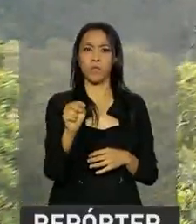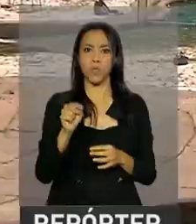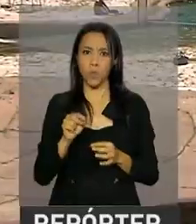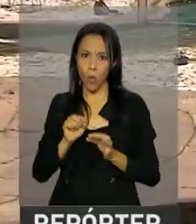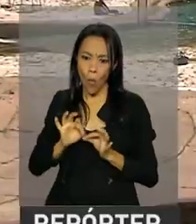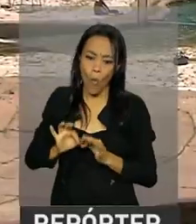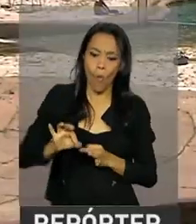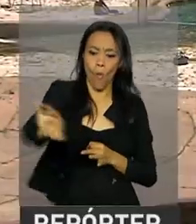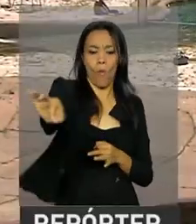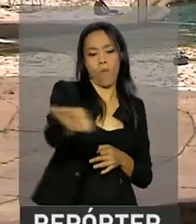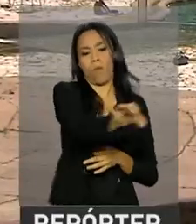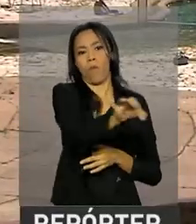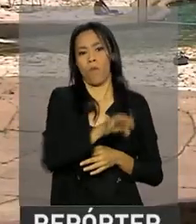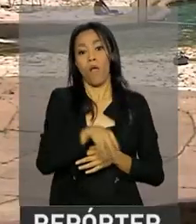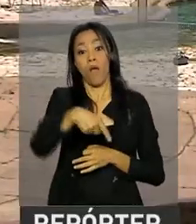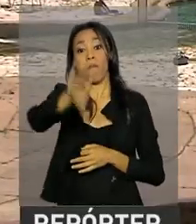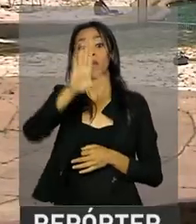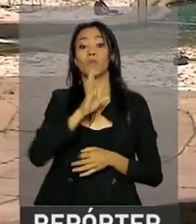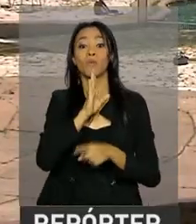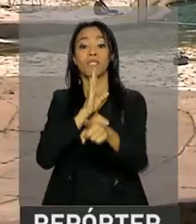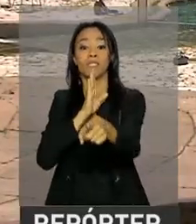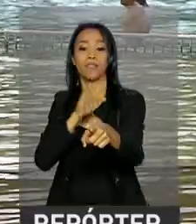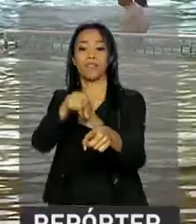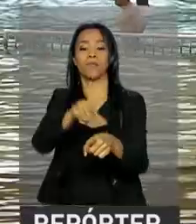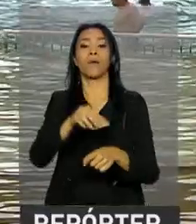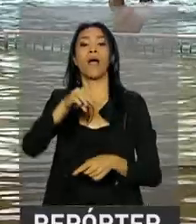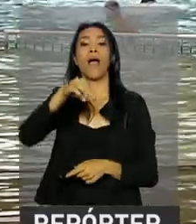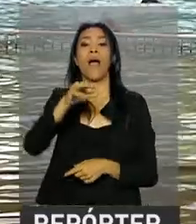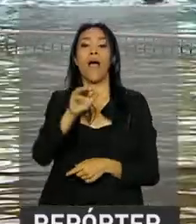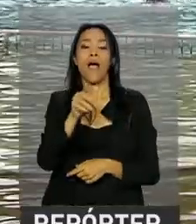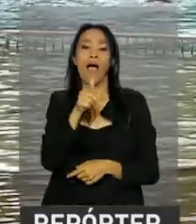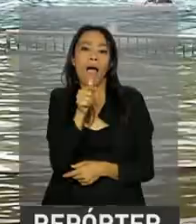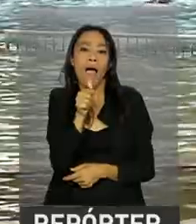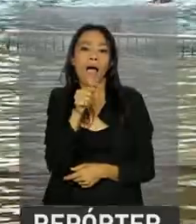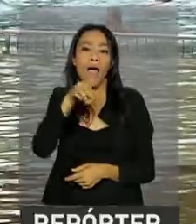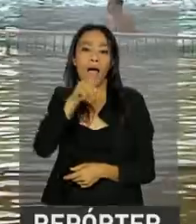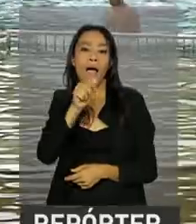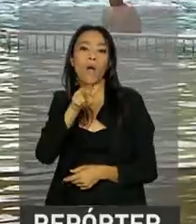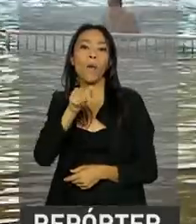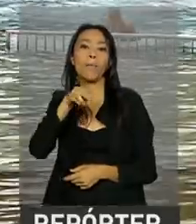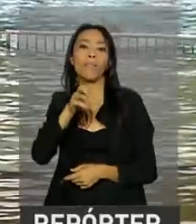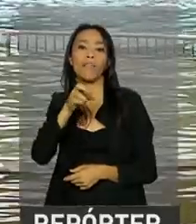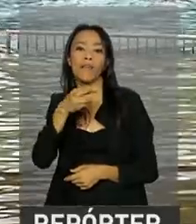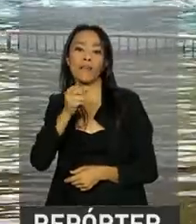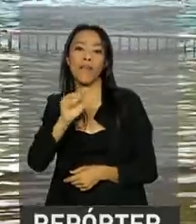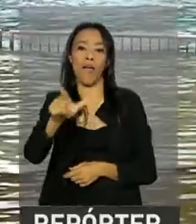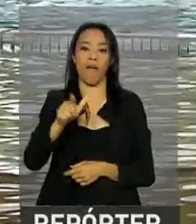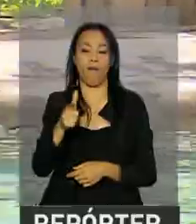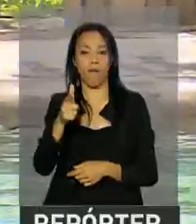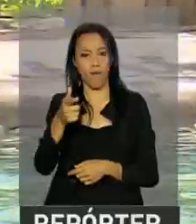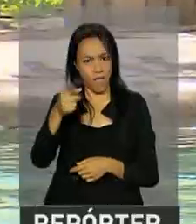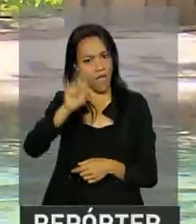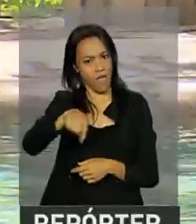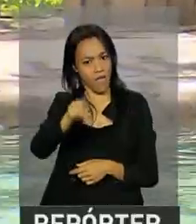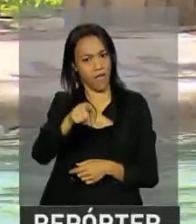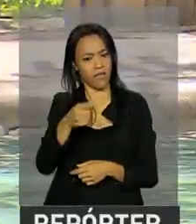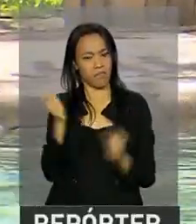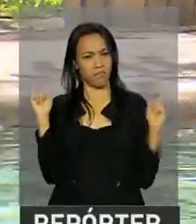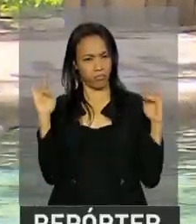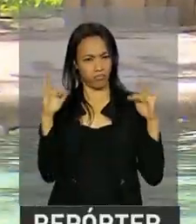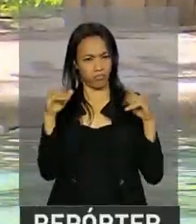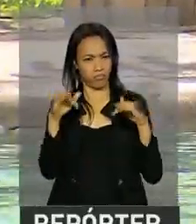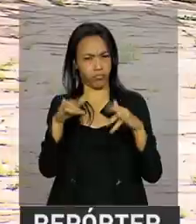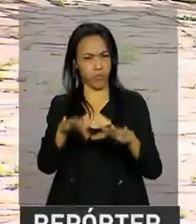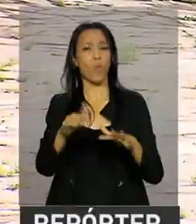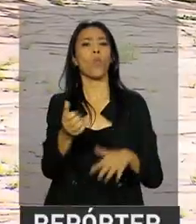área. Mais conhecido como Água Mineral, a unidade fica bem próxima ao centro da capital do país e recebe, em